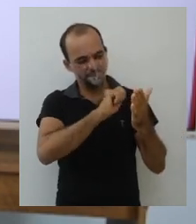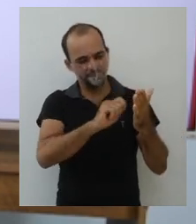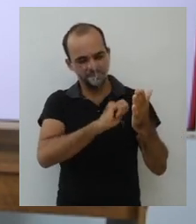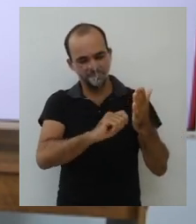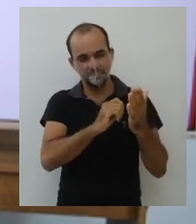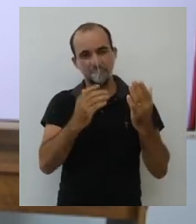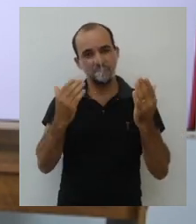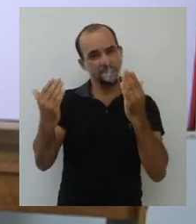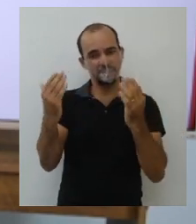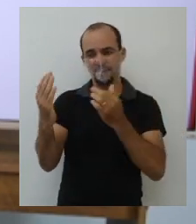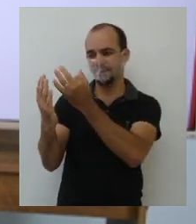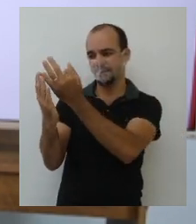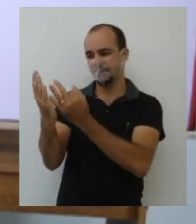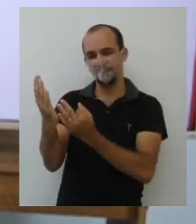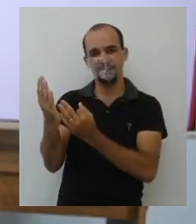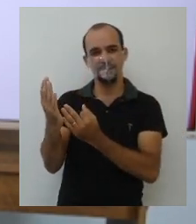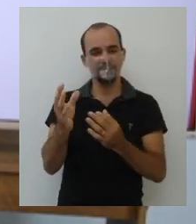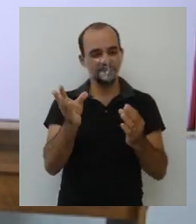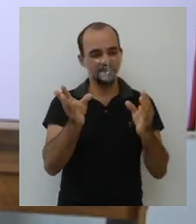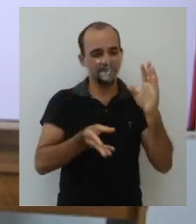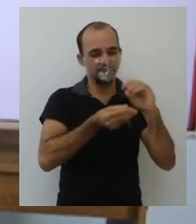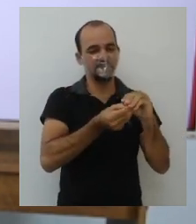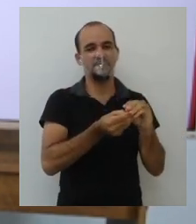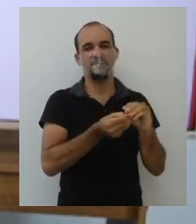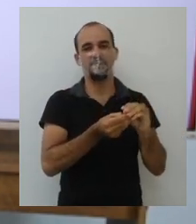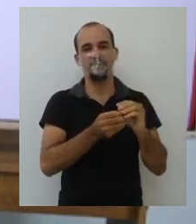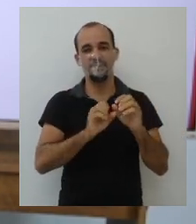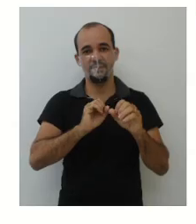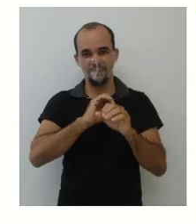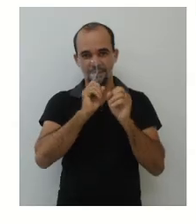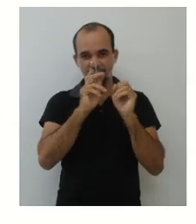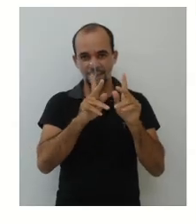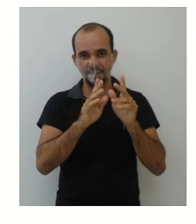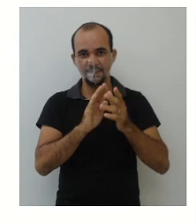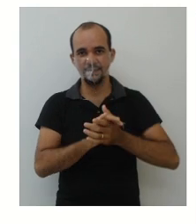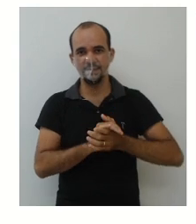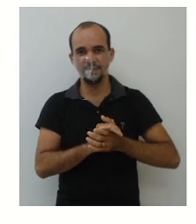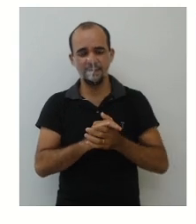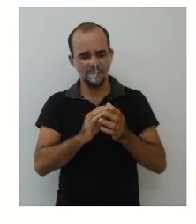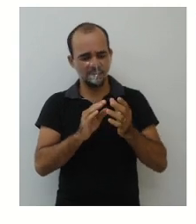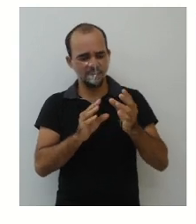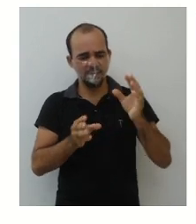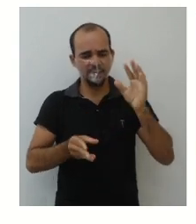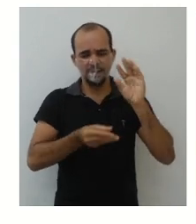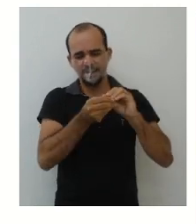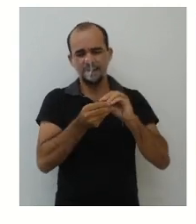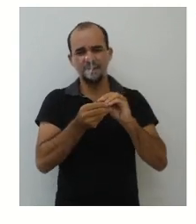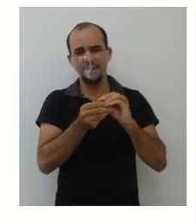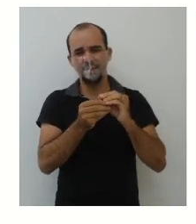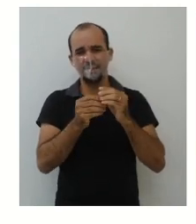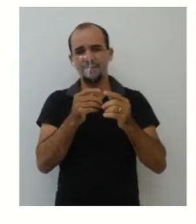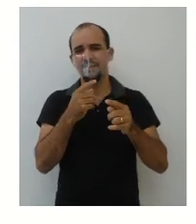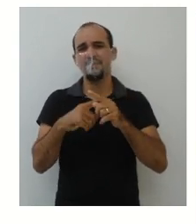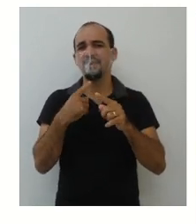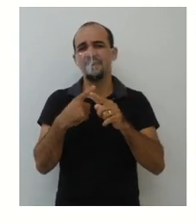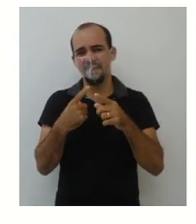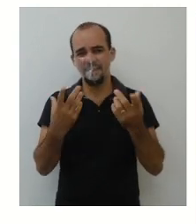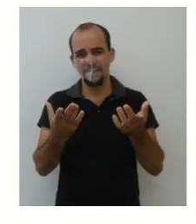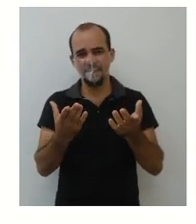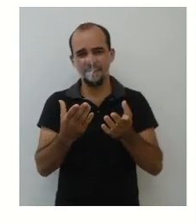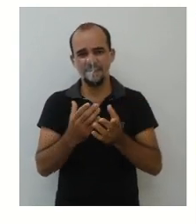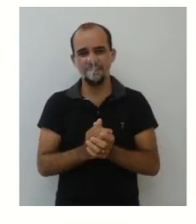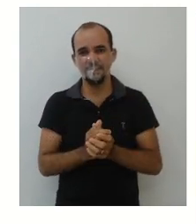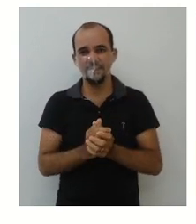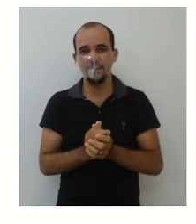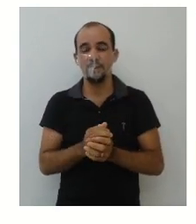base. Ficou claro? E para que você faz resumo? A gente, de professor,